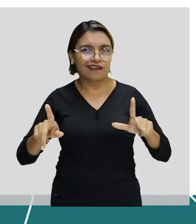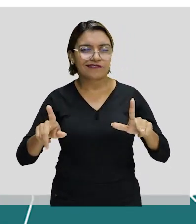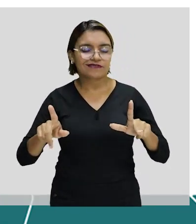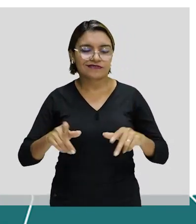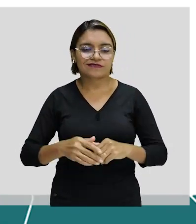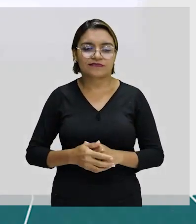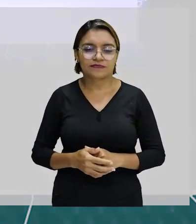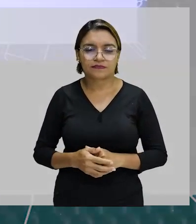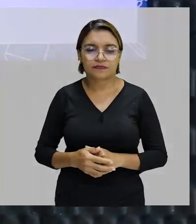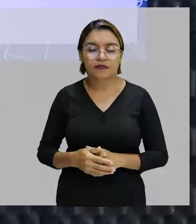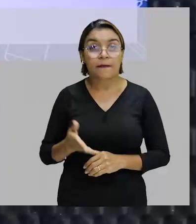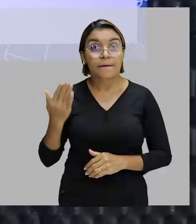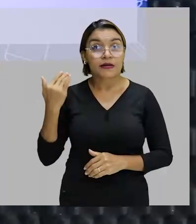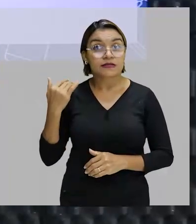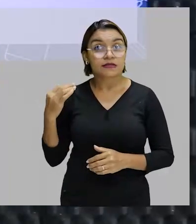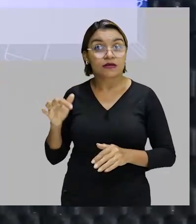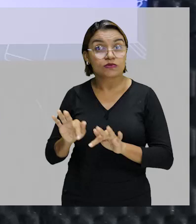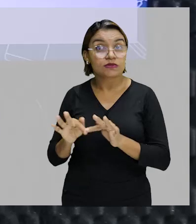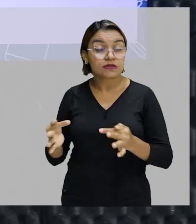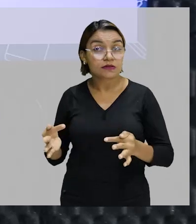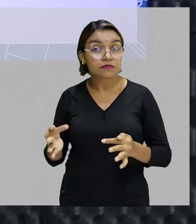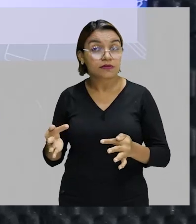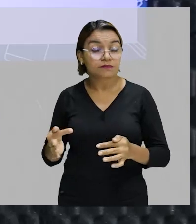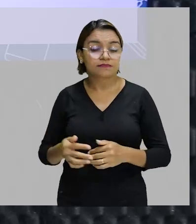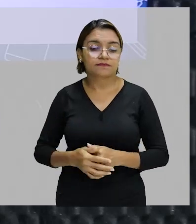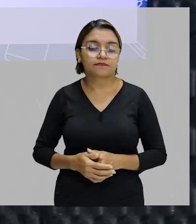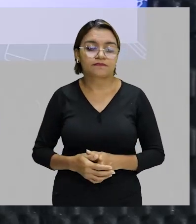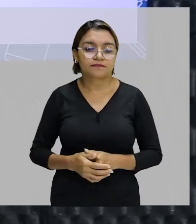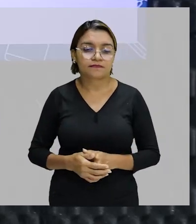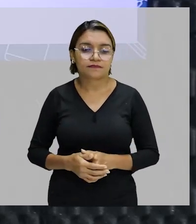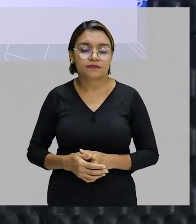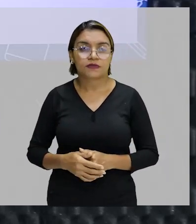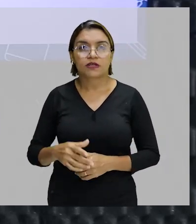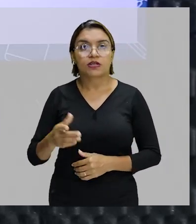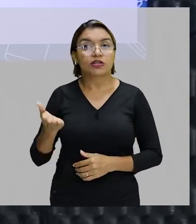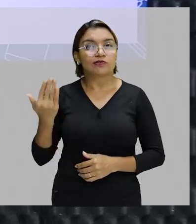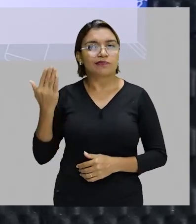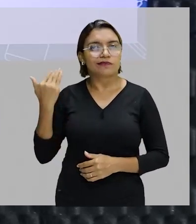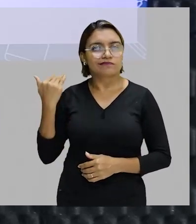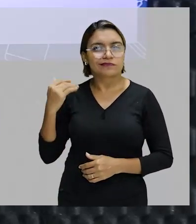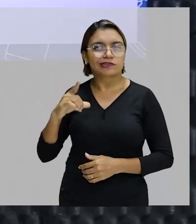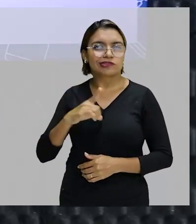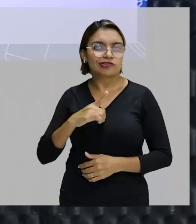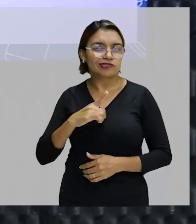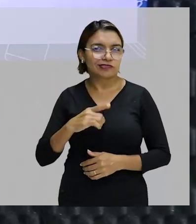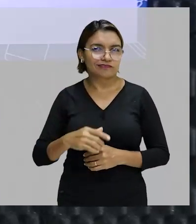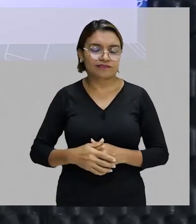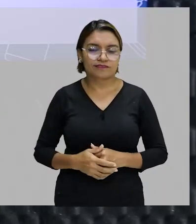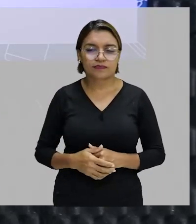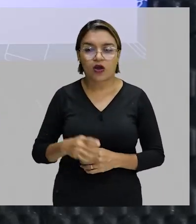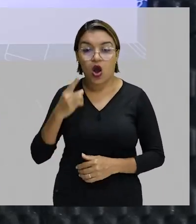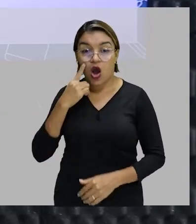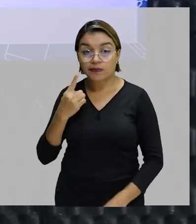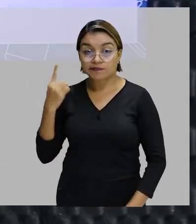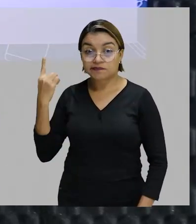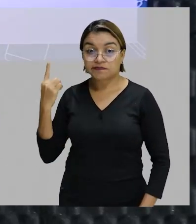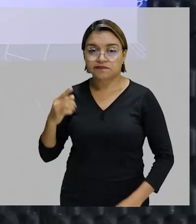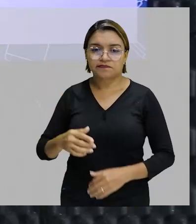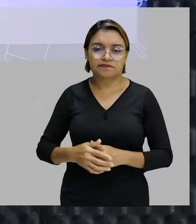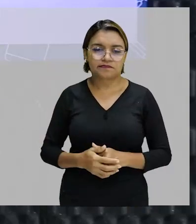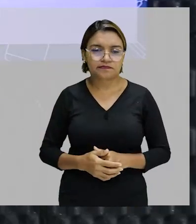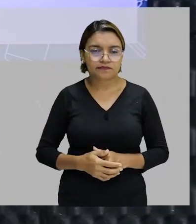diferentes. Passado simples, particípio passado. Tinha tido. O que está dizendo essa frase?